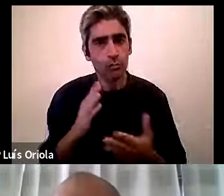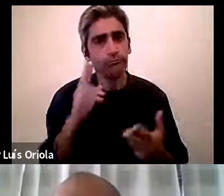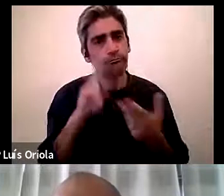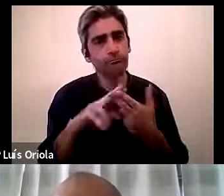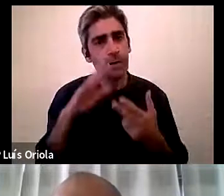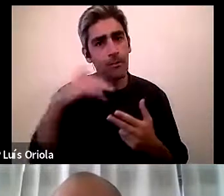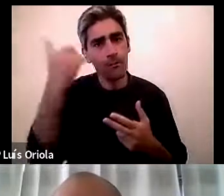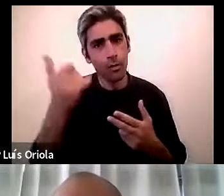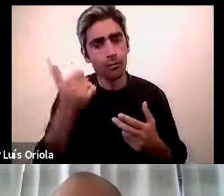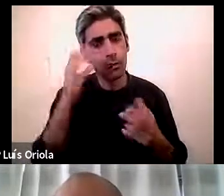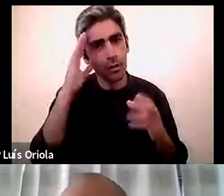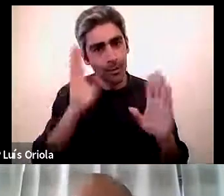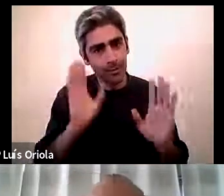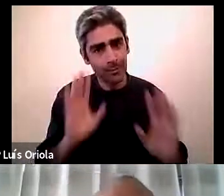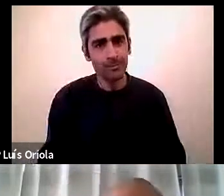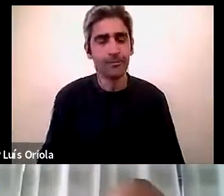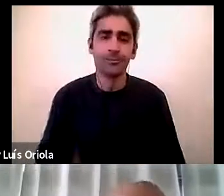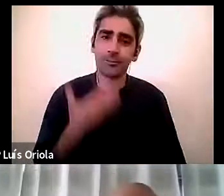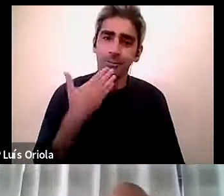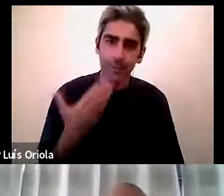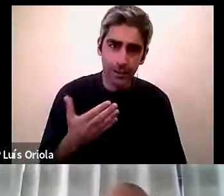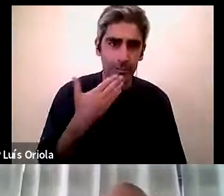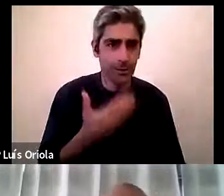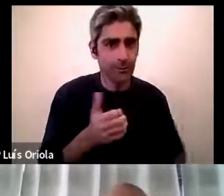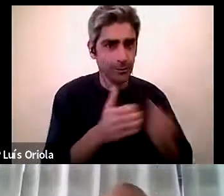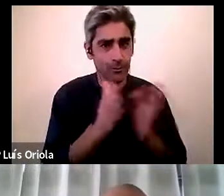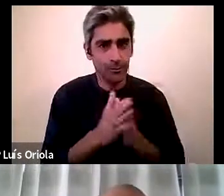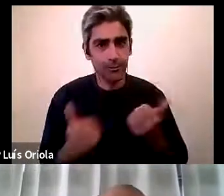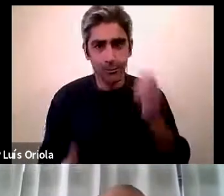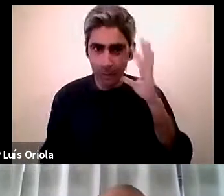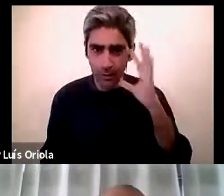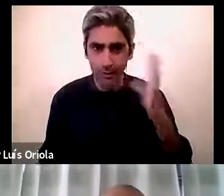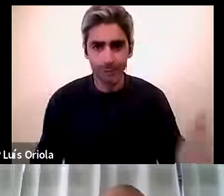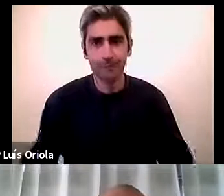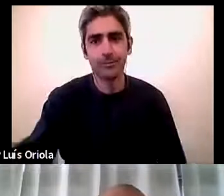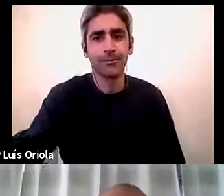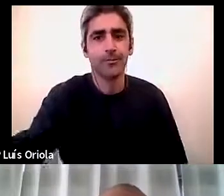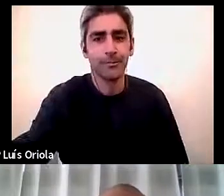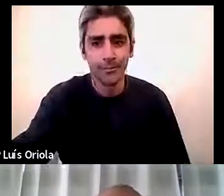sessão. Uma boa tarde. Obrigado. Muito obrigado a todos. Obrigada, boa tarde. Obrigado, boa tarde.